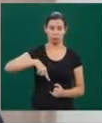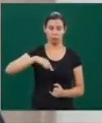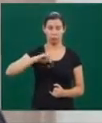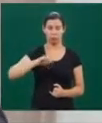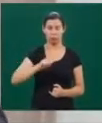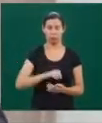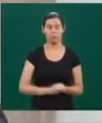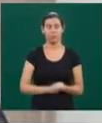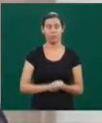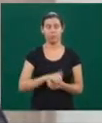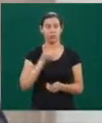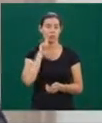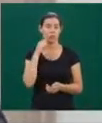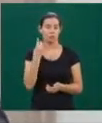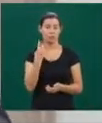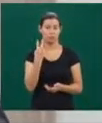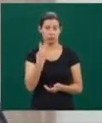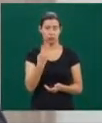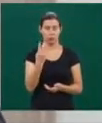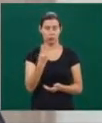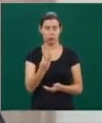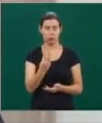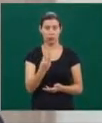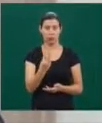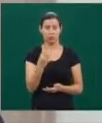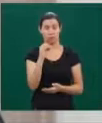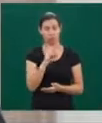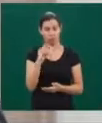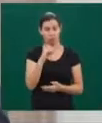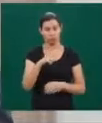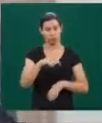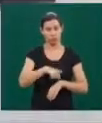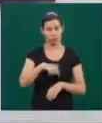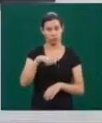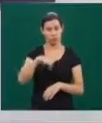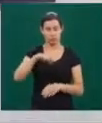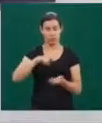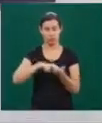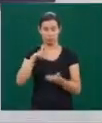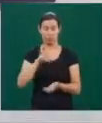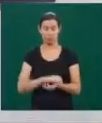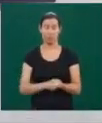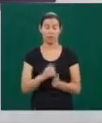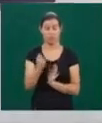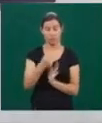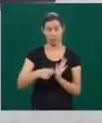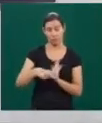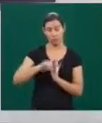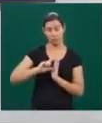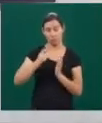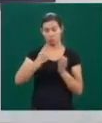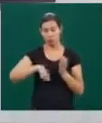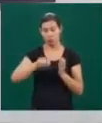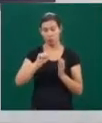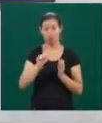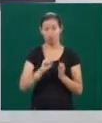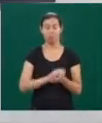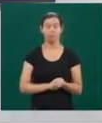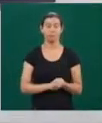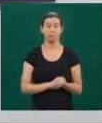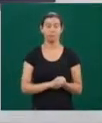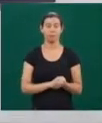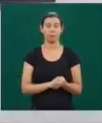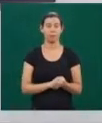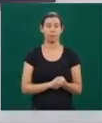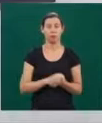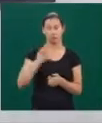de outubro, às 9 da manhã. Não precisa fazer a inscrição antecipada. A previsão é de sol para os próximos dias e não deve